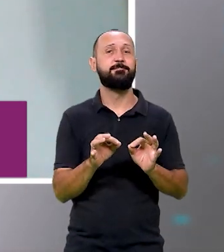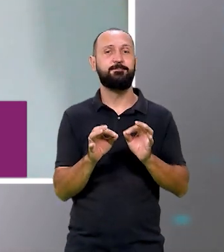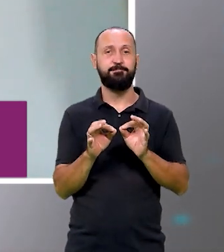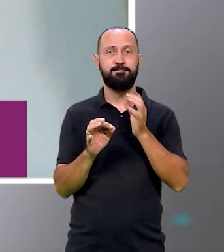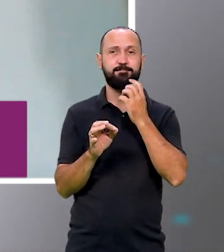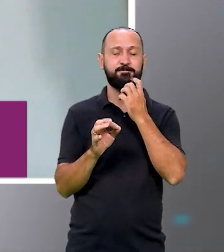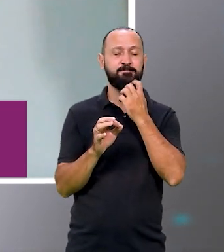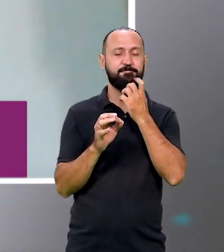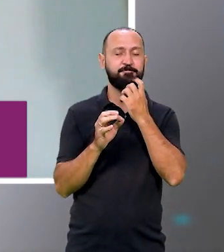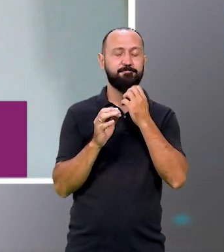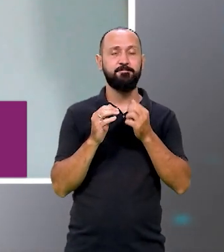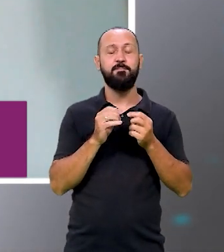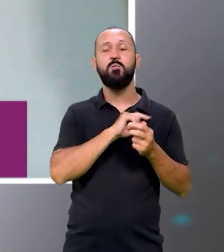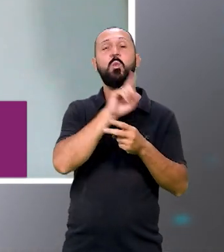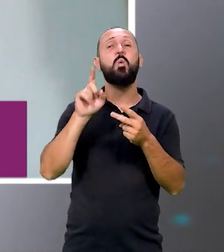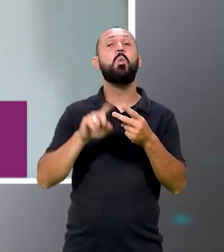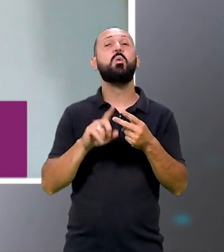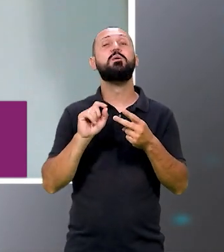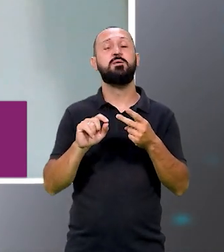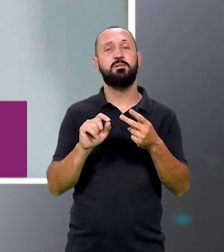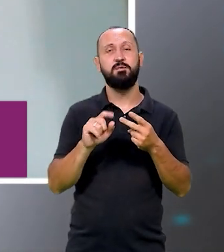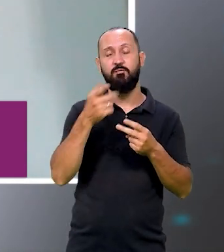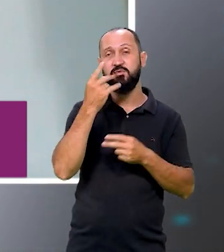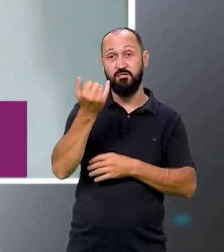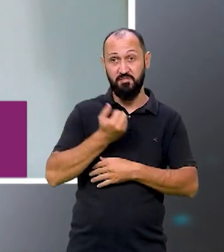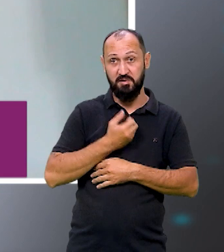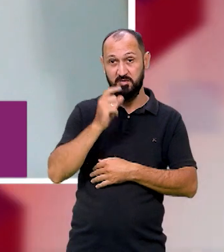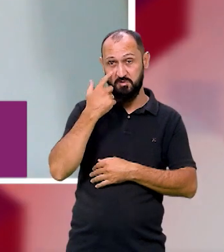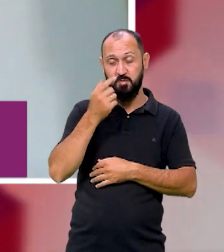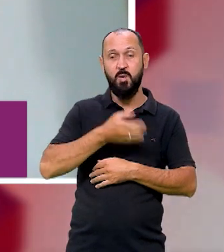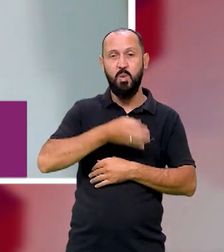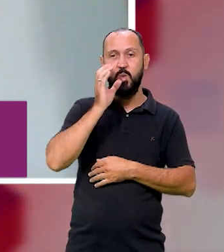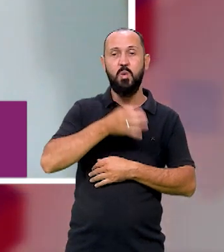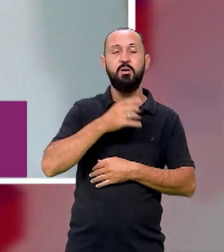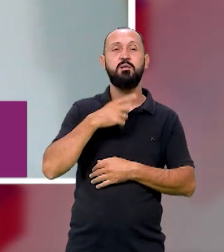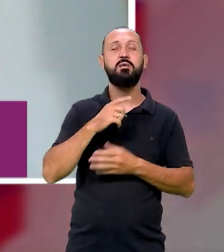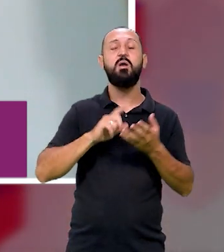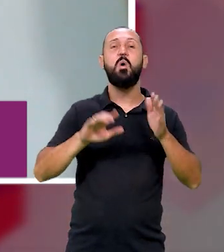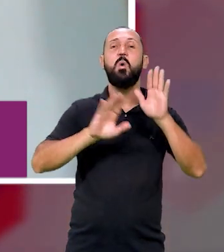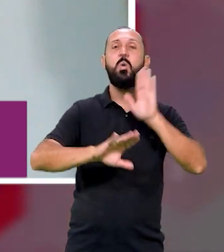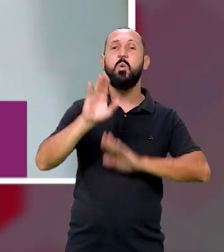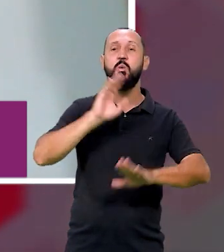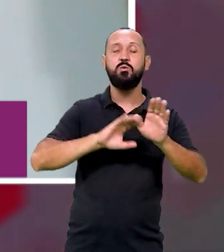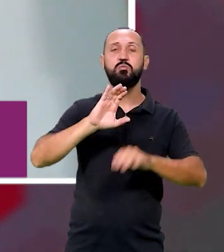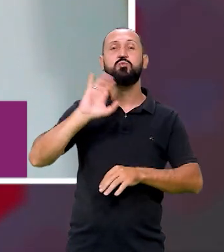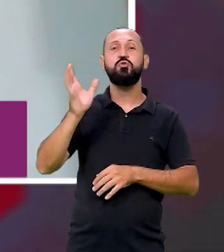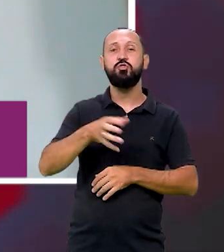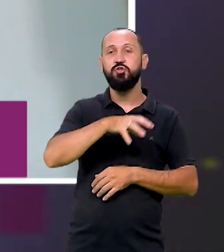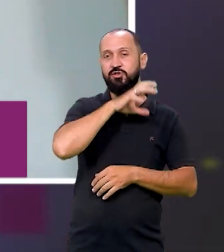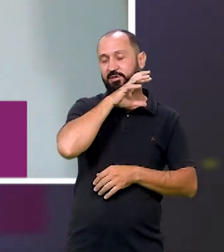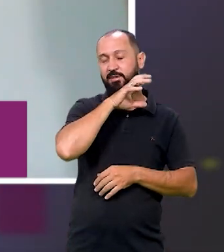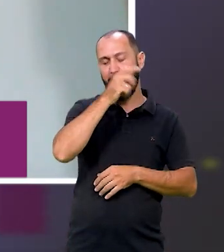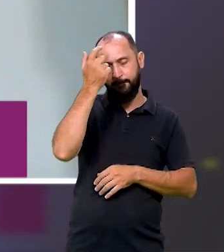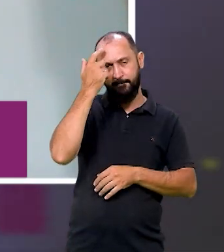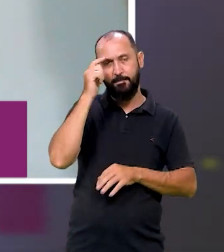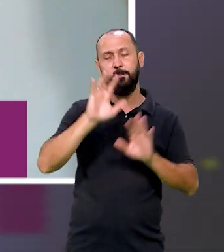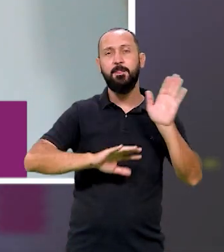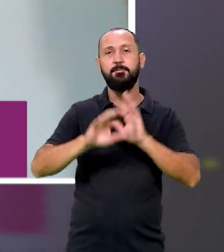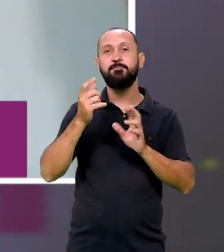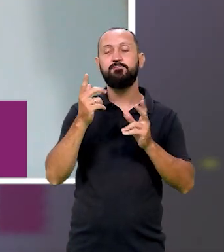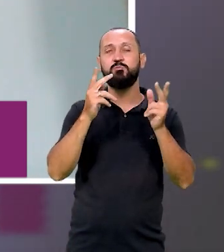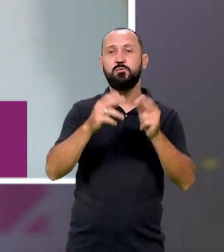quantidade correta. E outra coisa também, Lívia, que você falou, né, sobre a hidratação, tem muito cuidado com chás. As